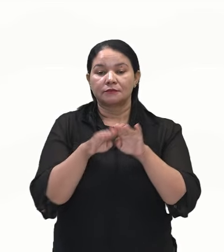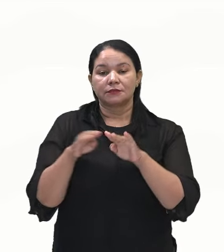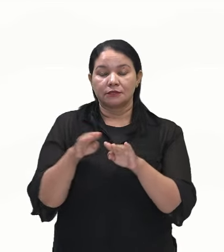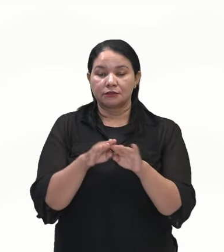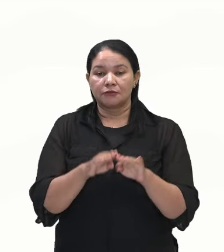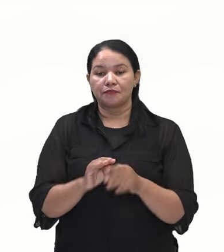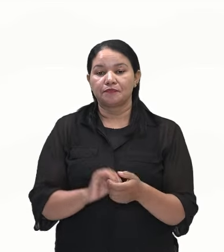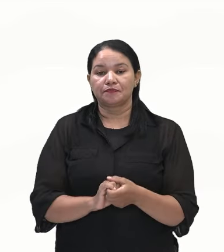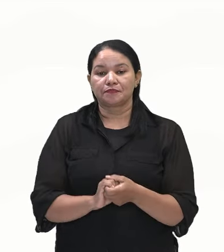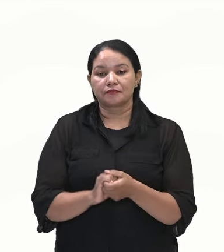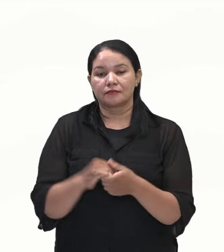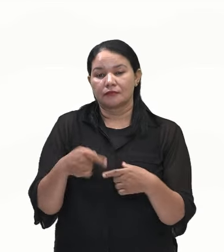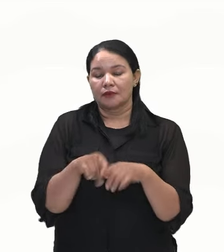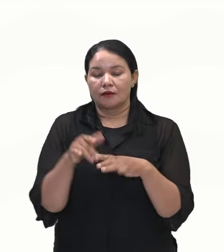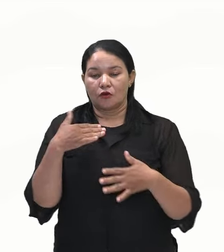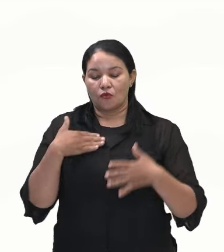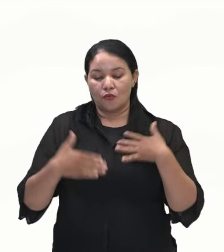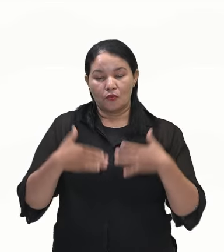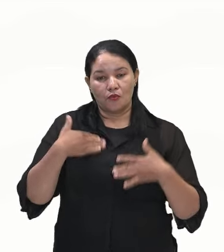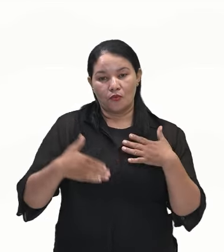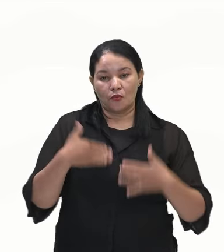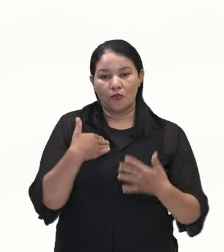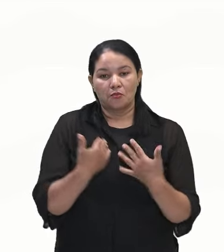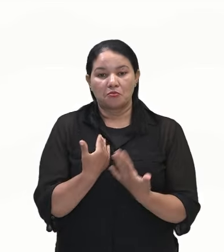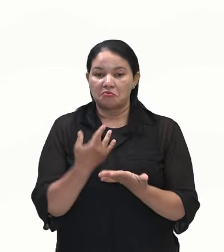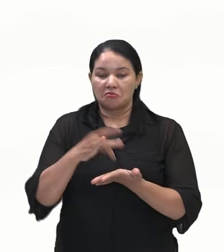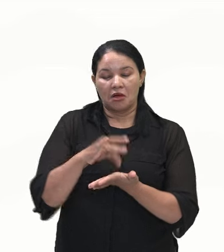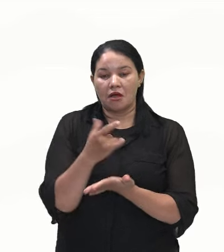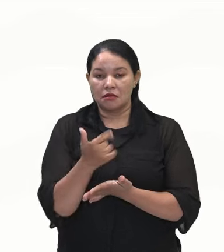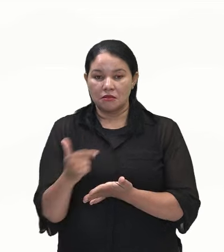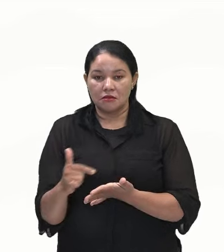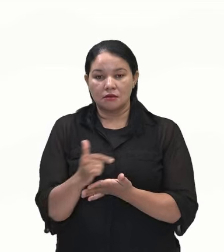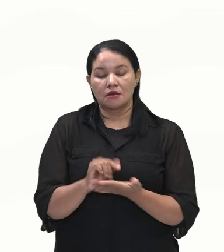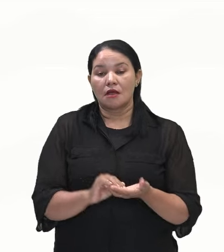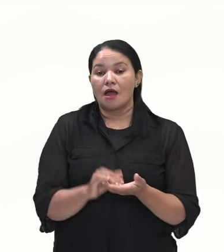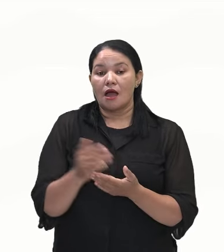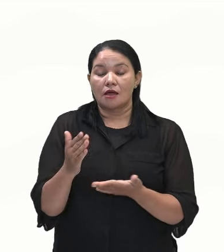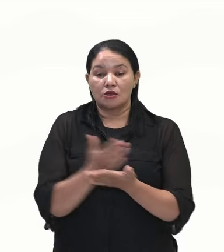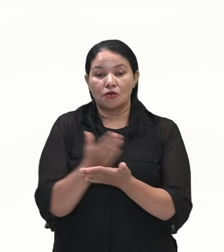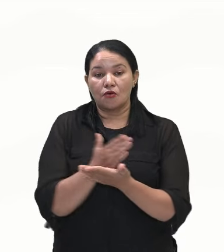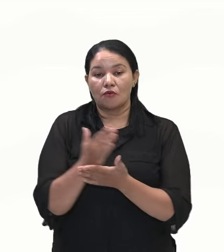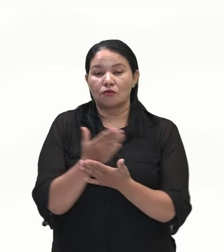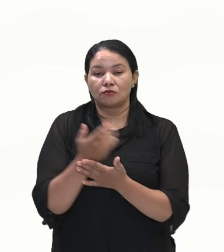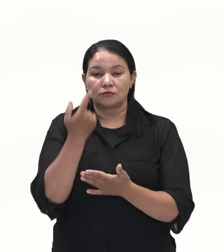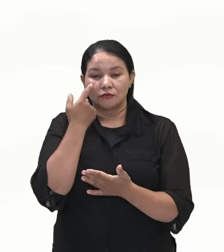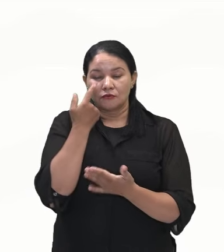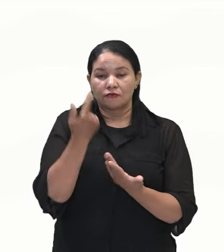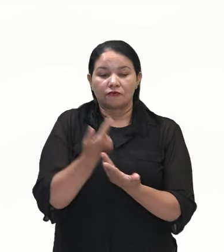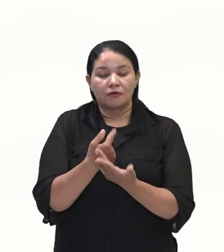padrão de corpo irreal, e isso pressiona os indivíduos a se conformar que aquele